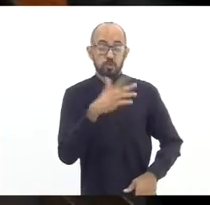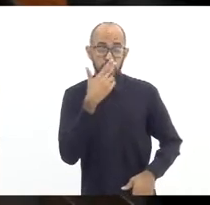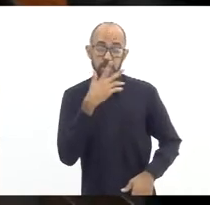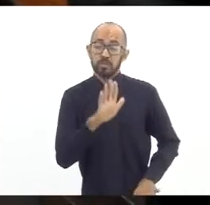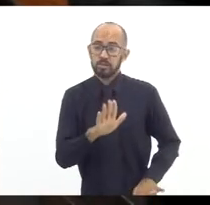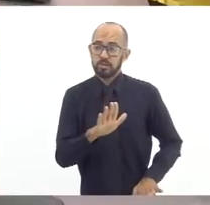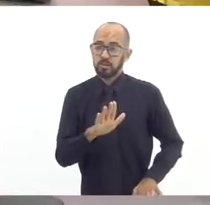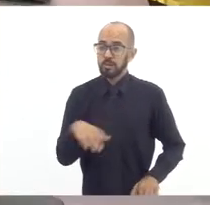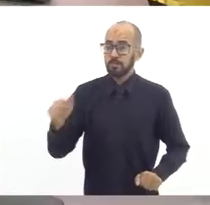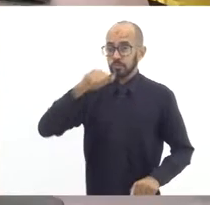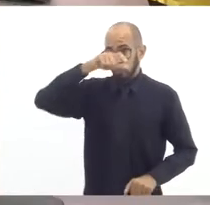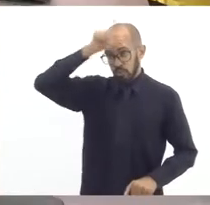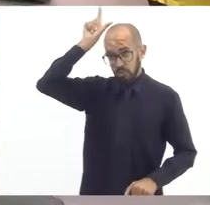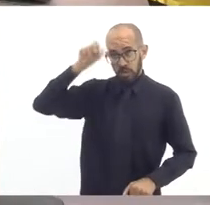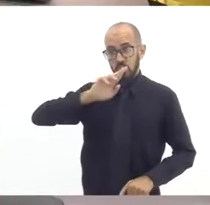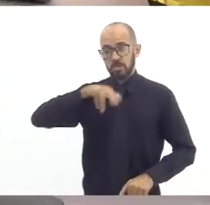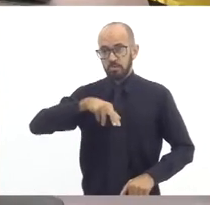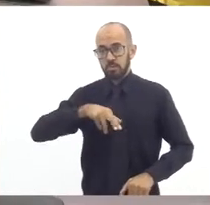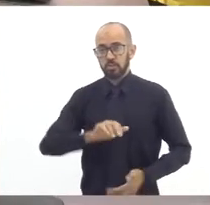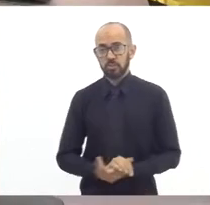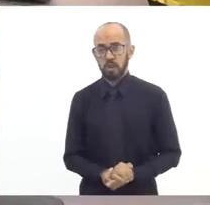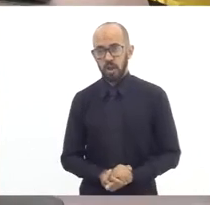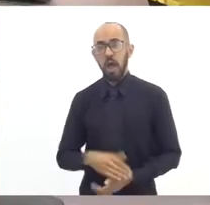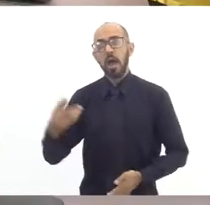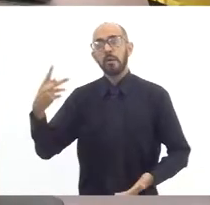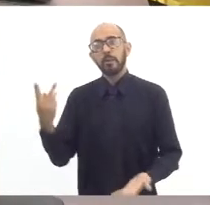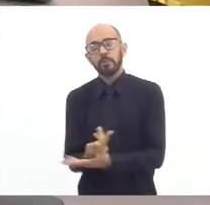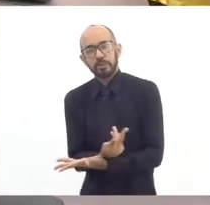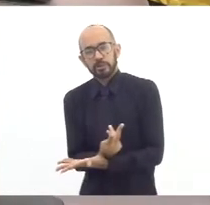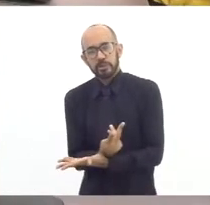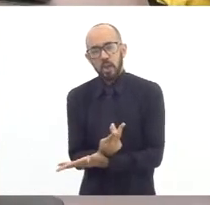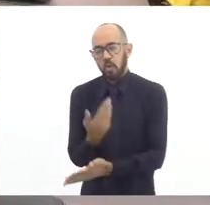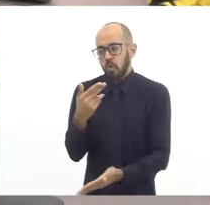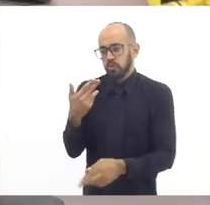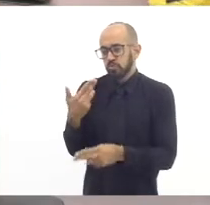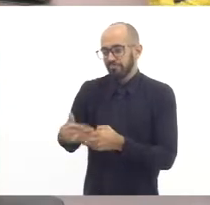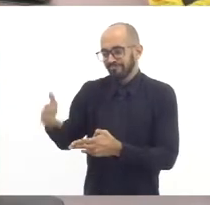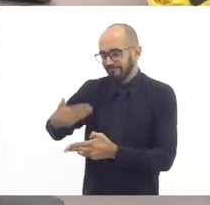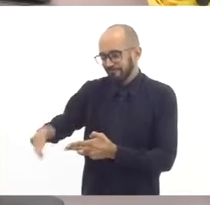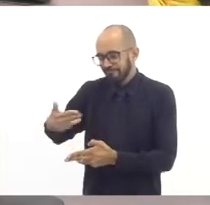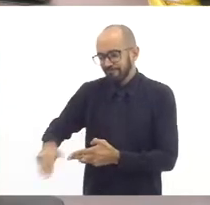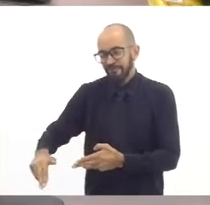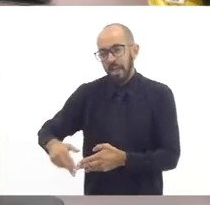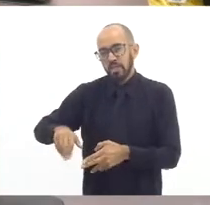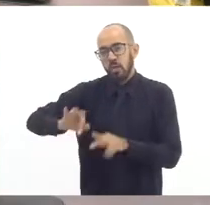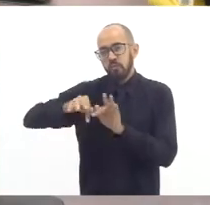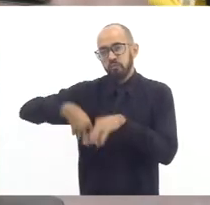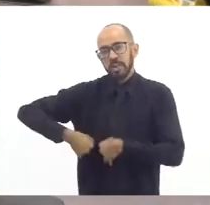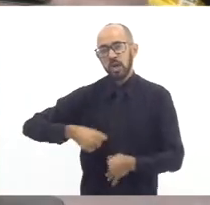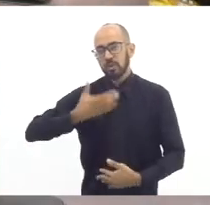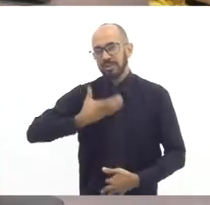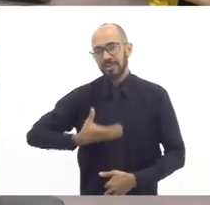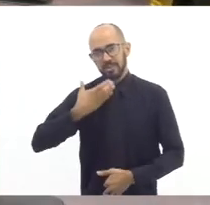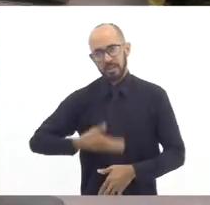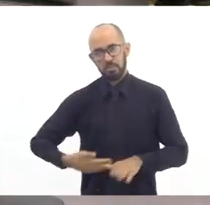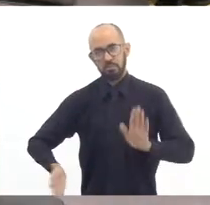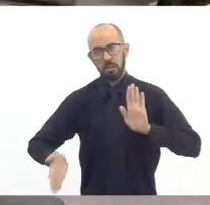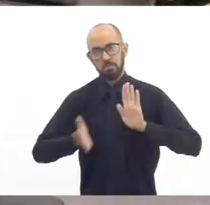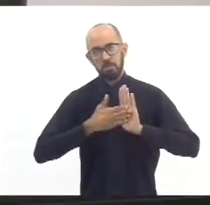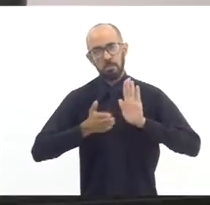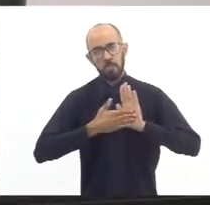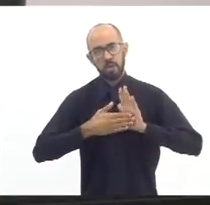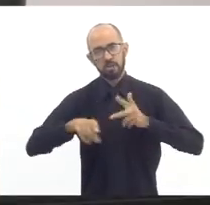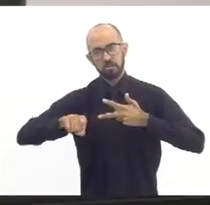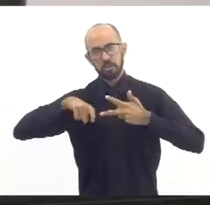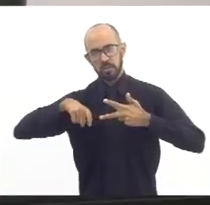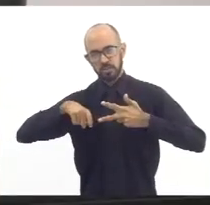no apagar das luzes, então aí é diferente. Em finalzinho de dezembro, uma proposta do